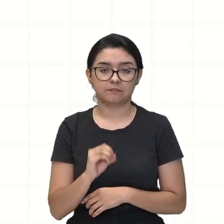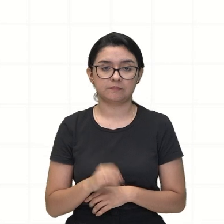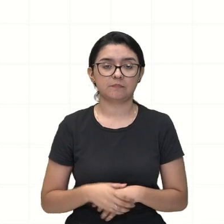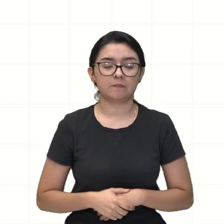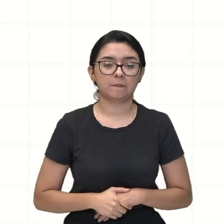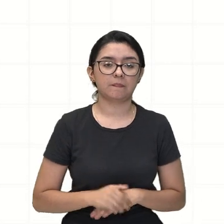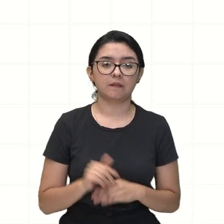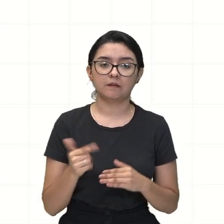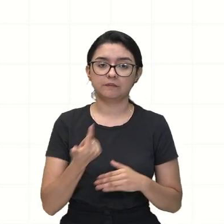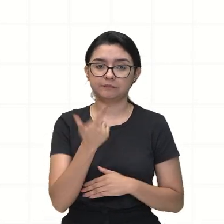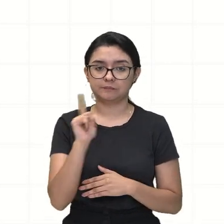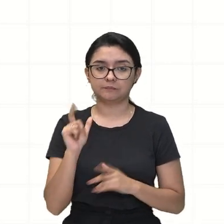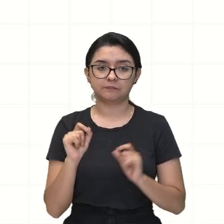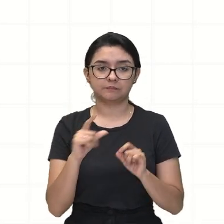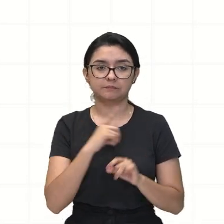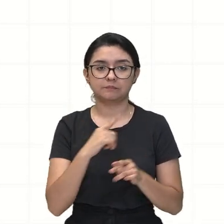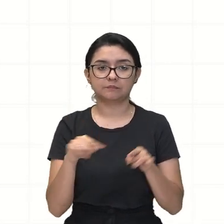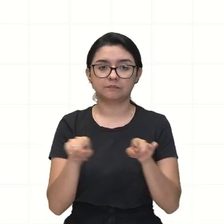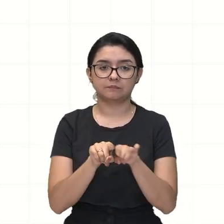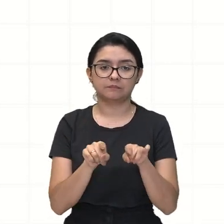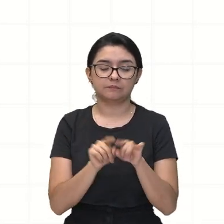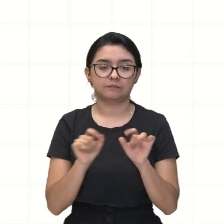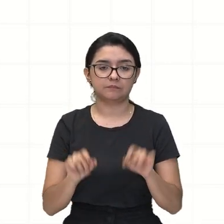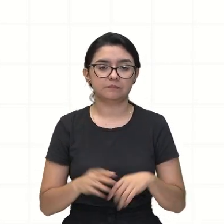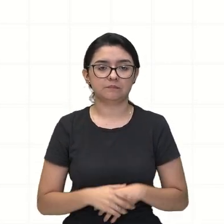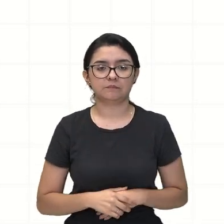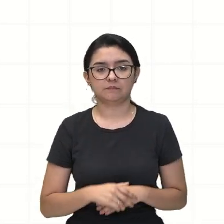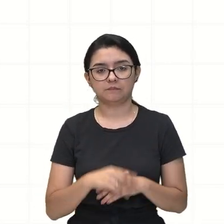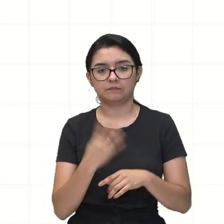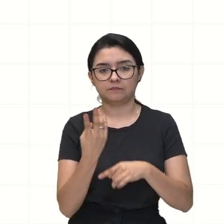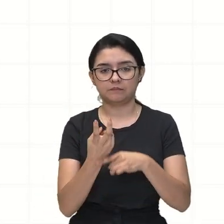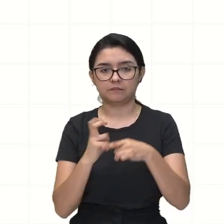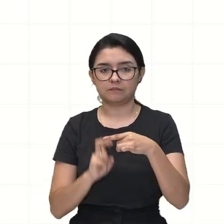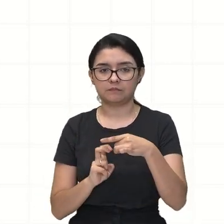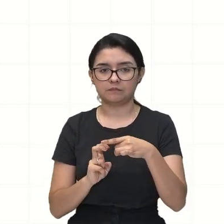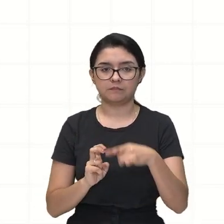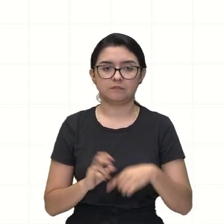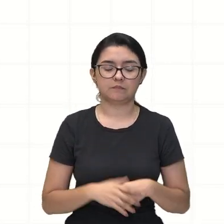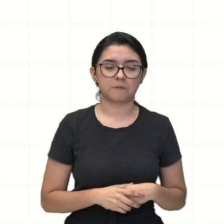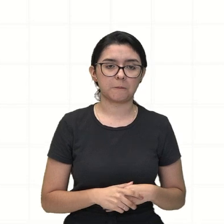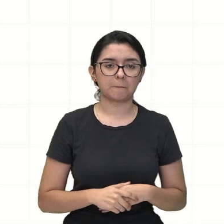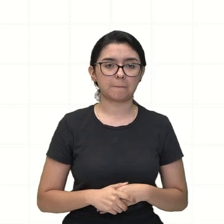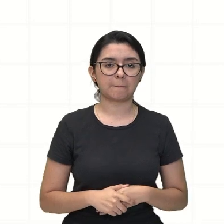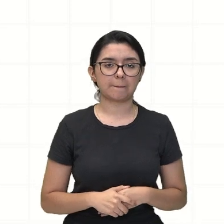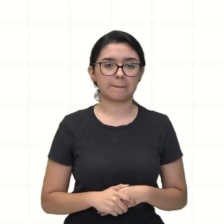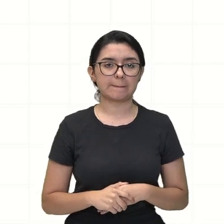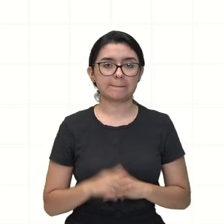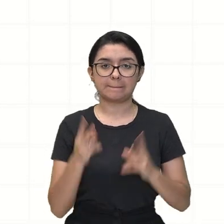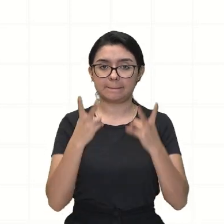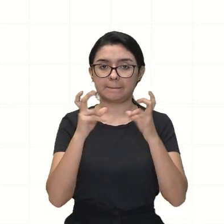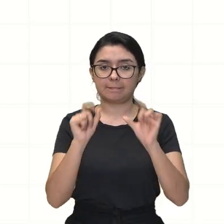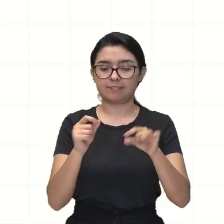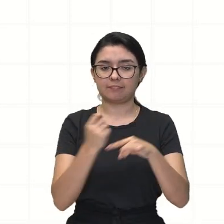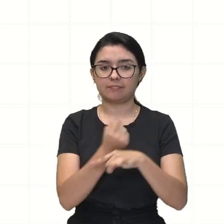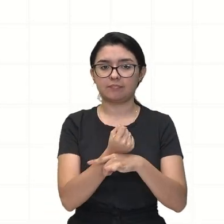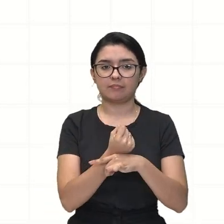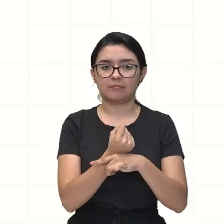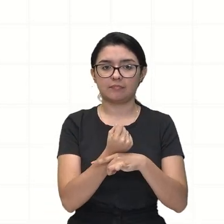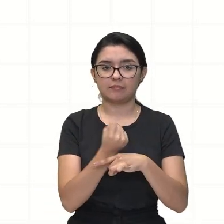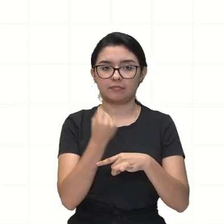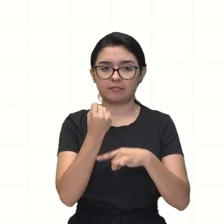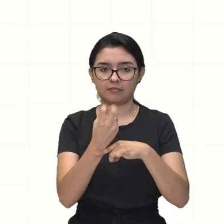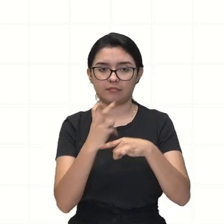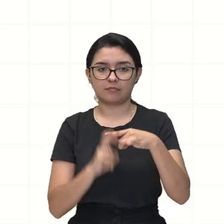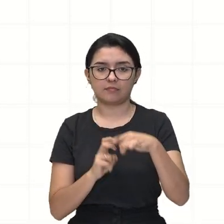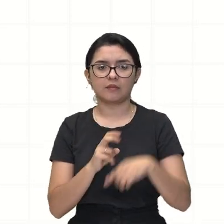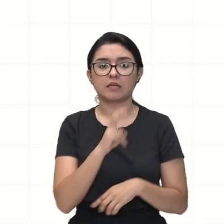Na sequência, nós temos o quê? 4/5. Então, ó, do 5 para o 20 foi